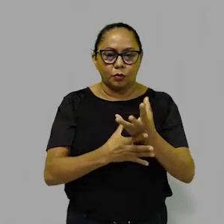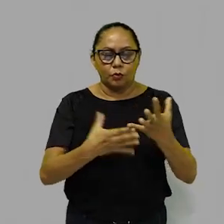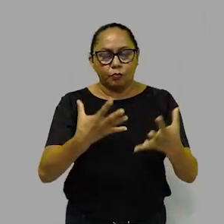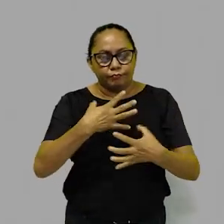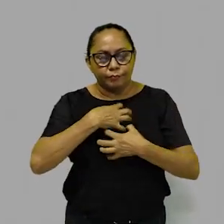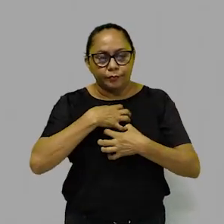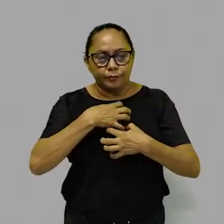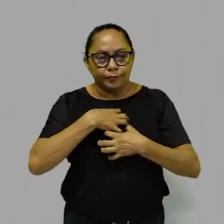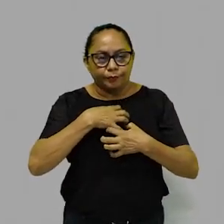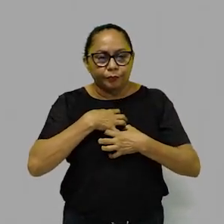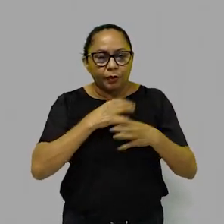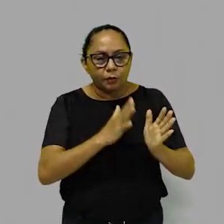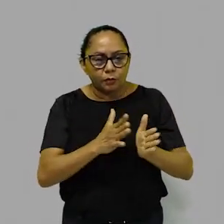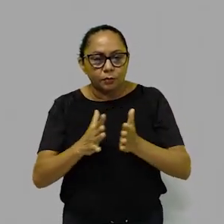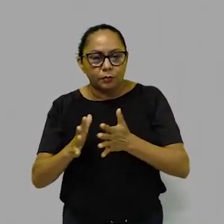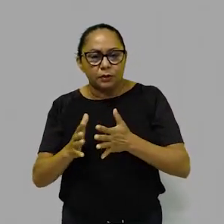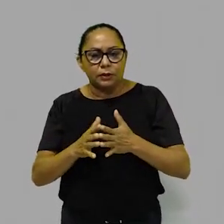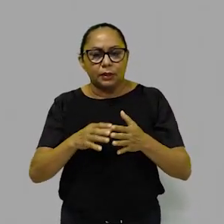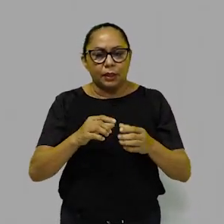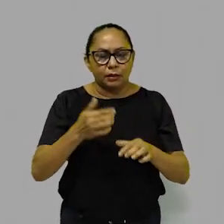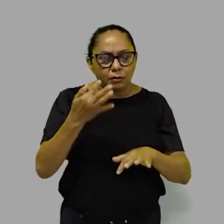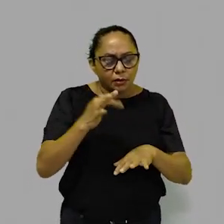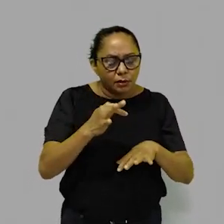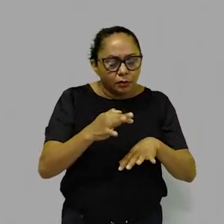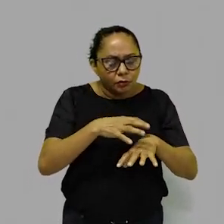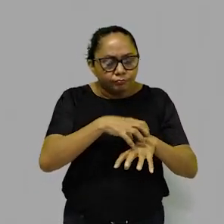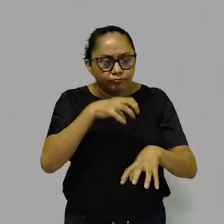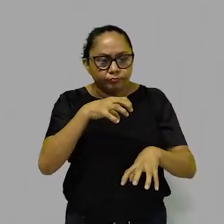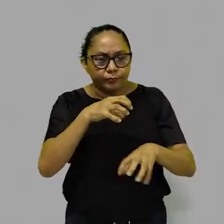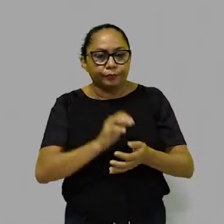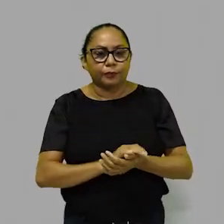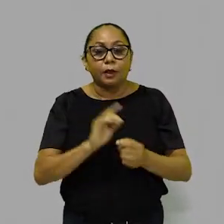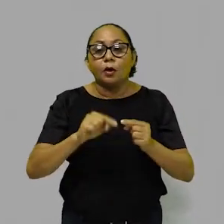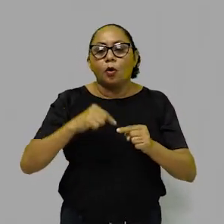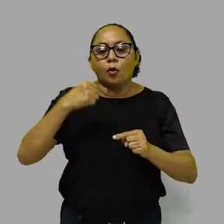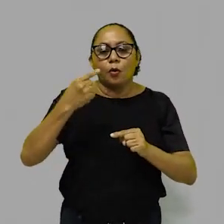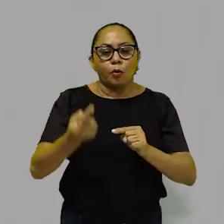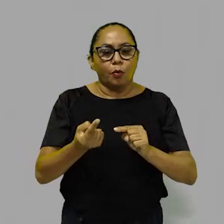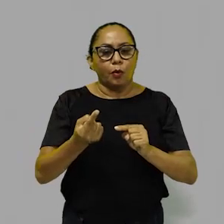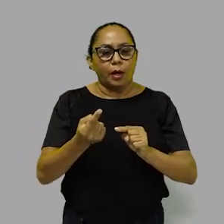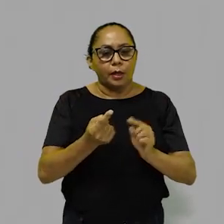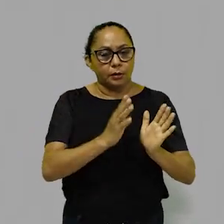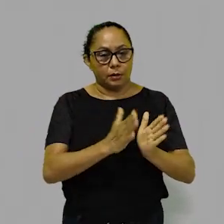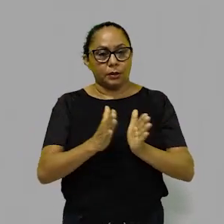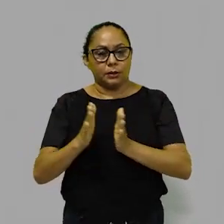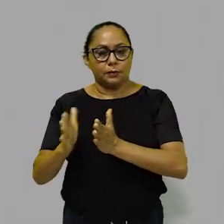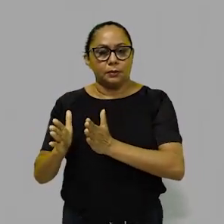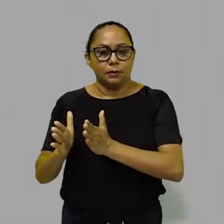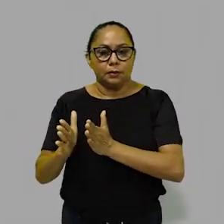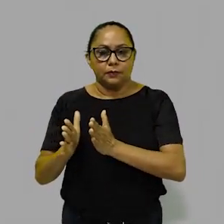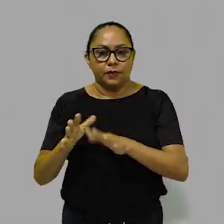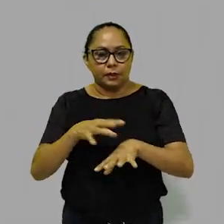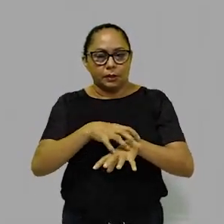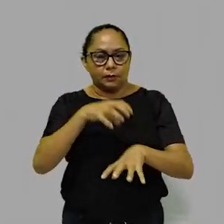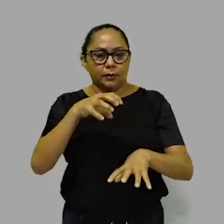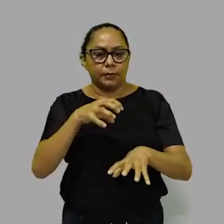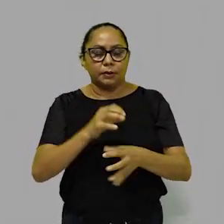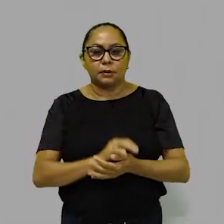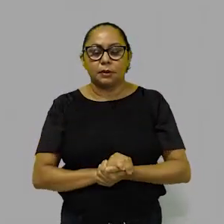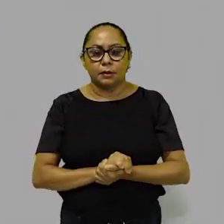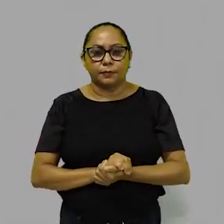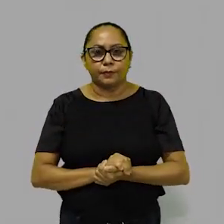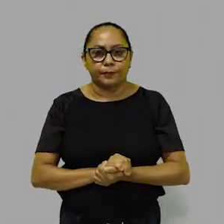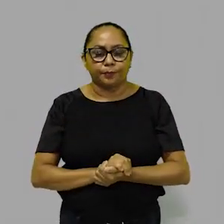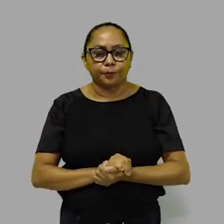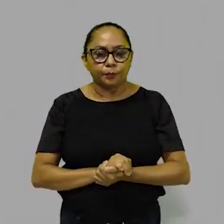processos inflamatórios, ok? Agora, quais são as fases de um processo inflamatório? As fases são essas aqui,